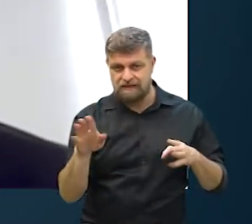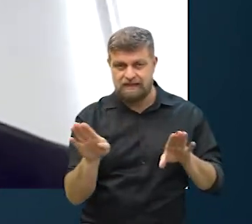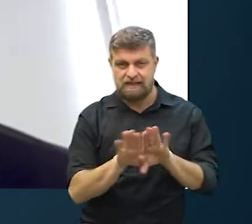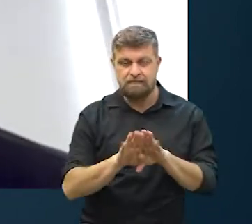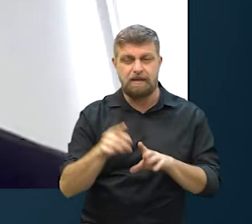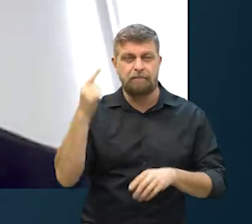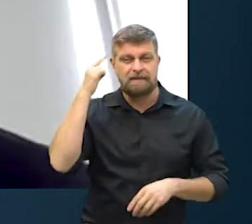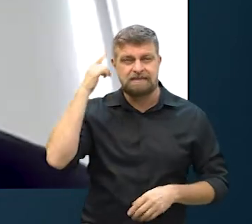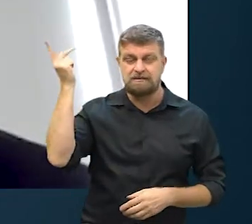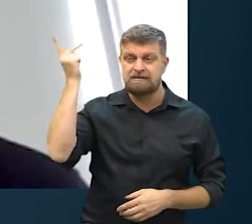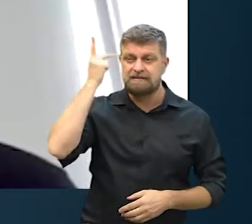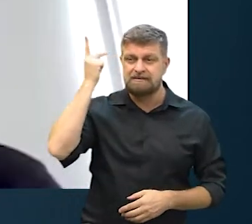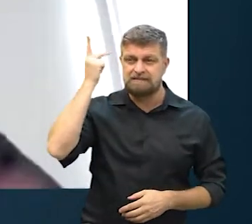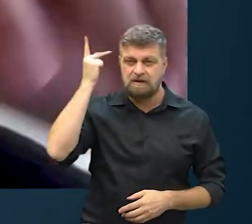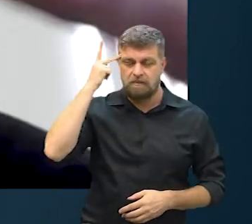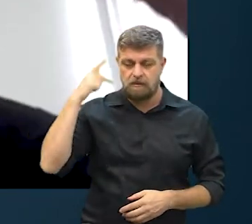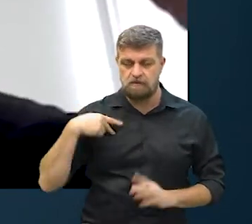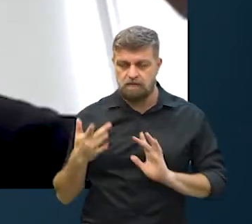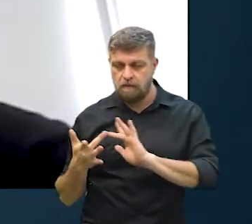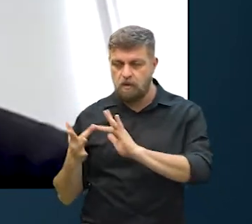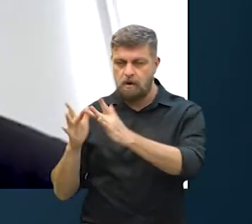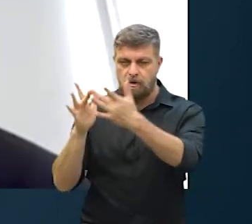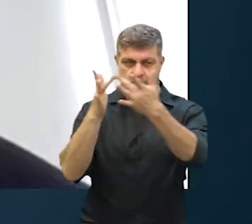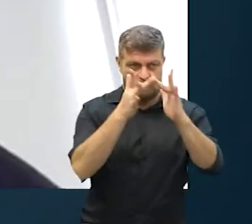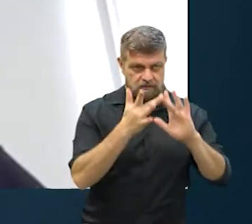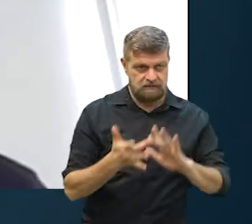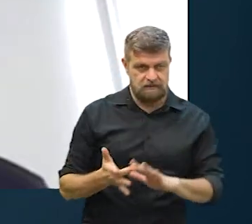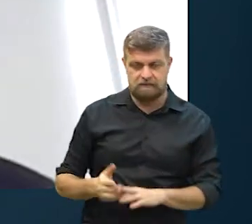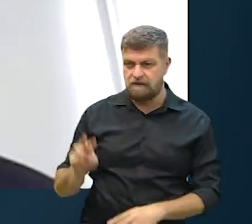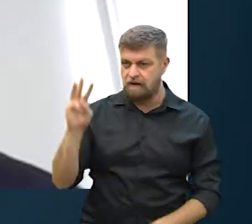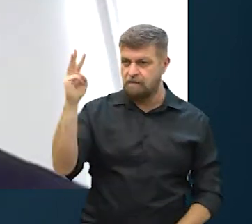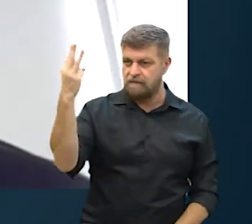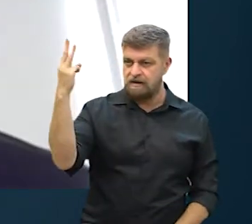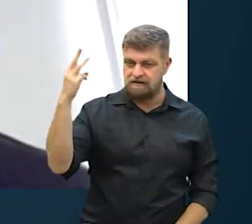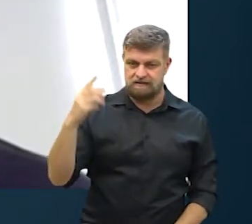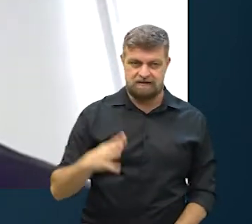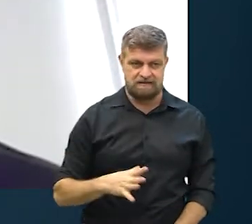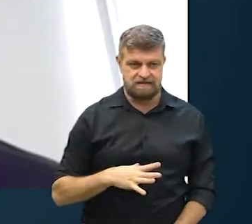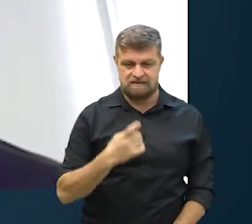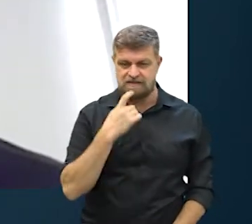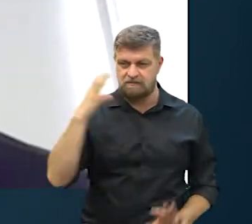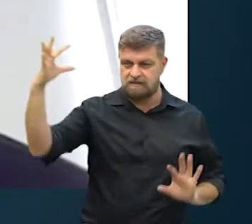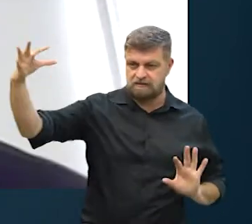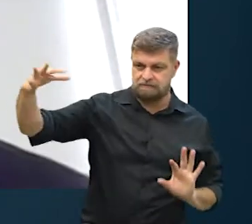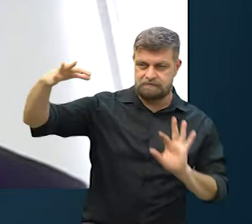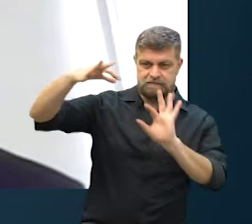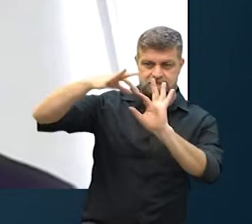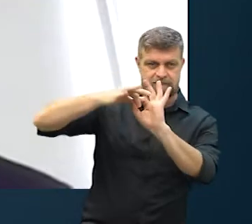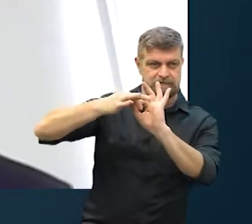em chegar em São Paulo, né? Então a gente vai conectar São Luís a Campinas,